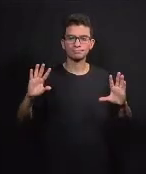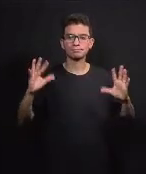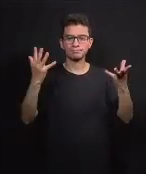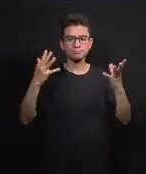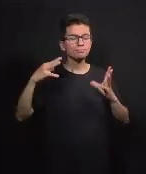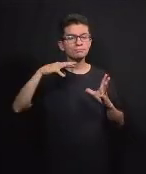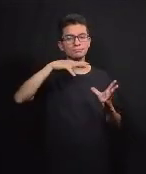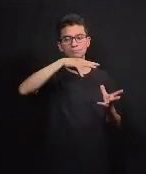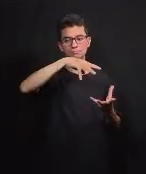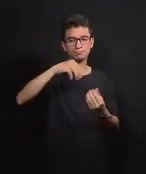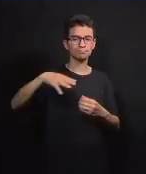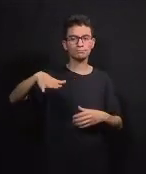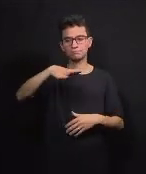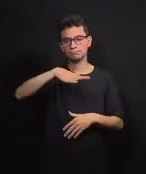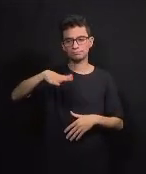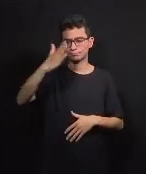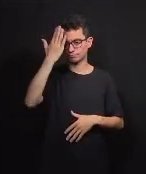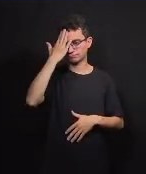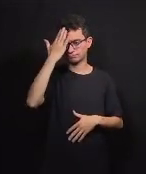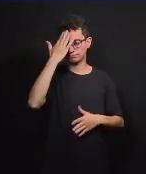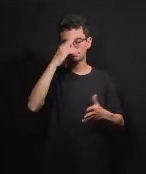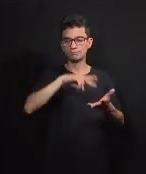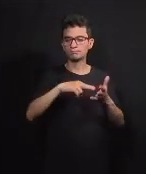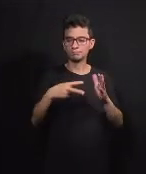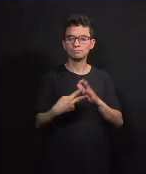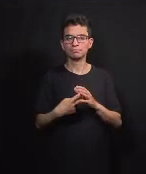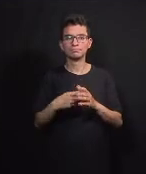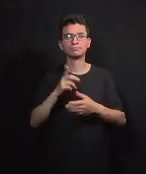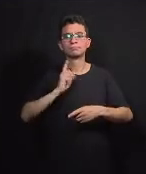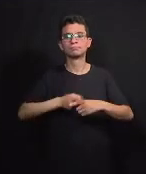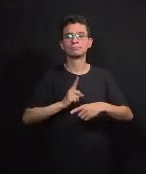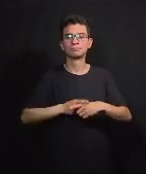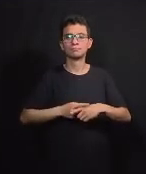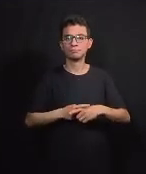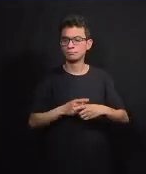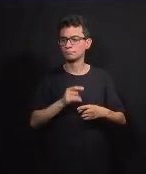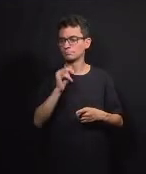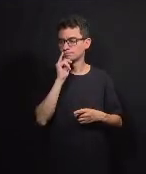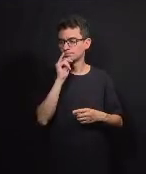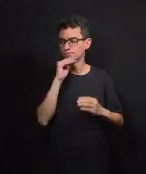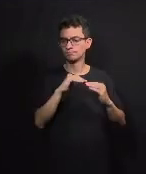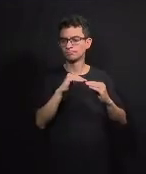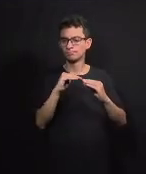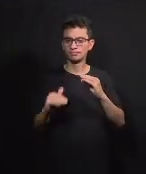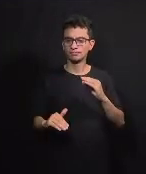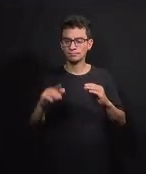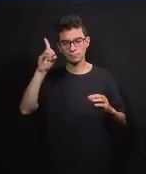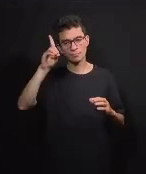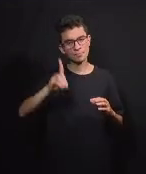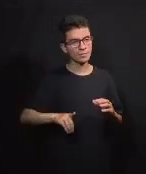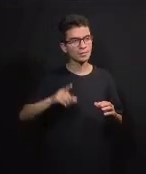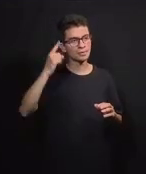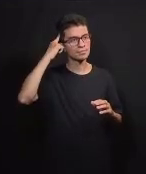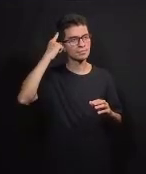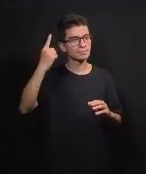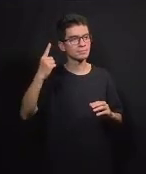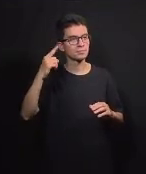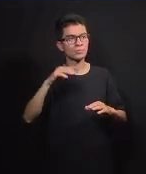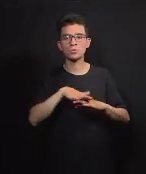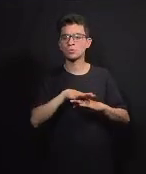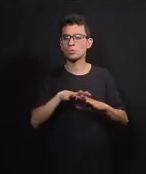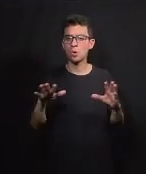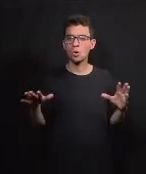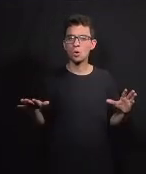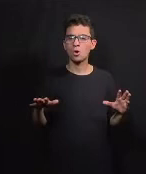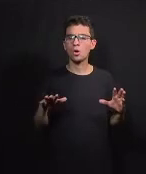mundo. O que é que aconteceu nesse mundo para que uma inclinação à direita, e não é propriamente uma